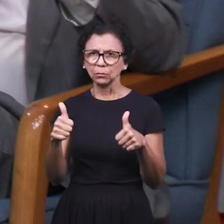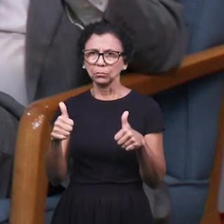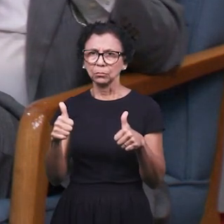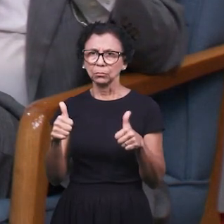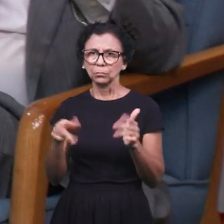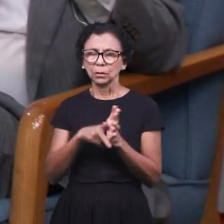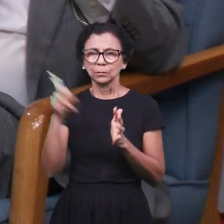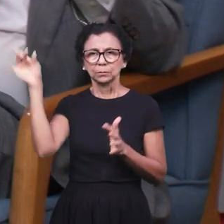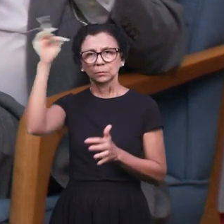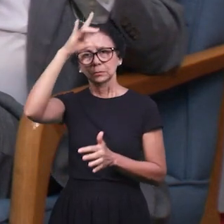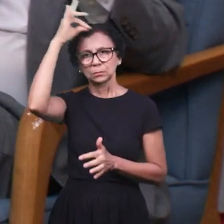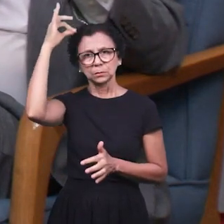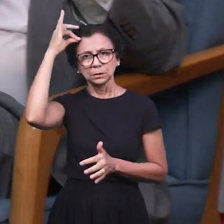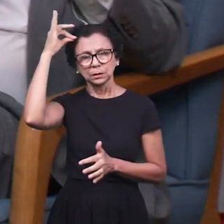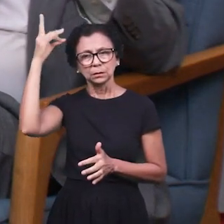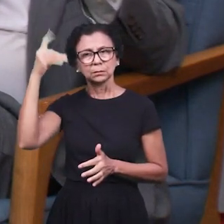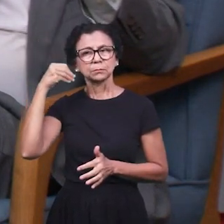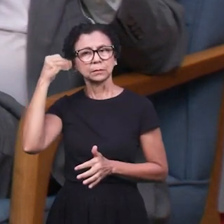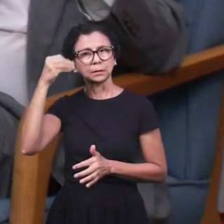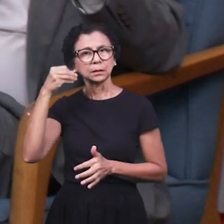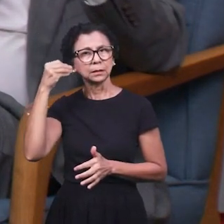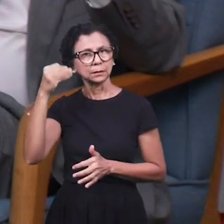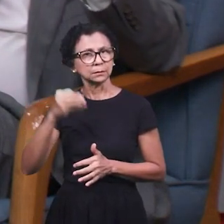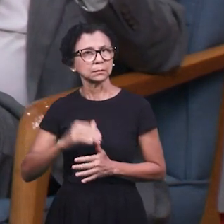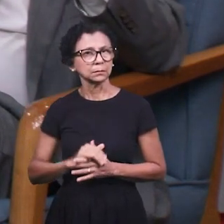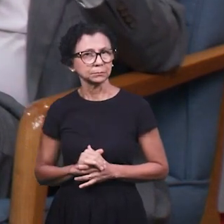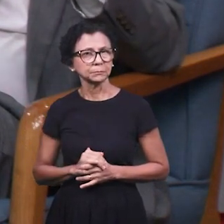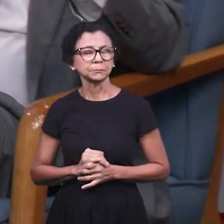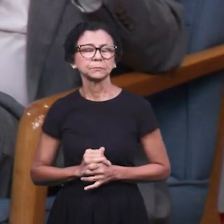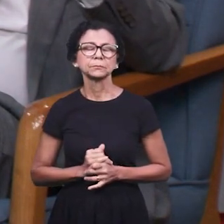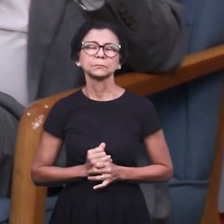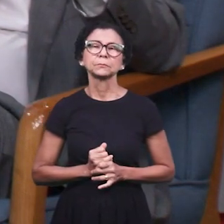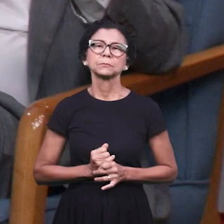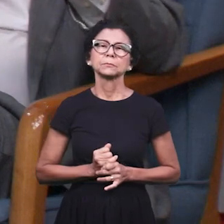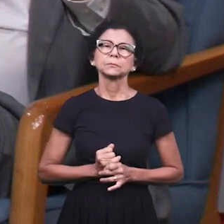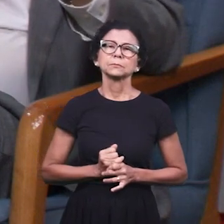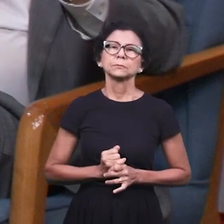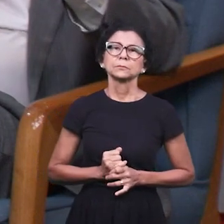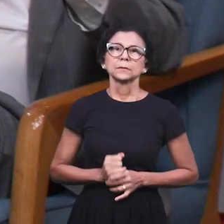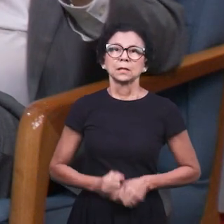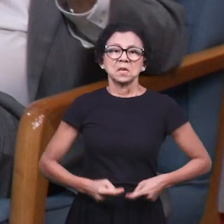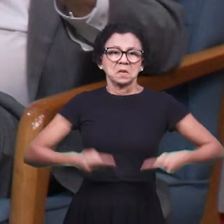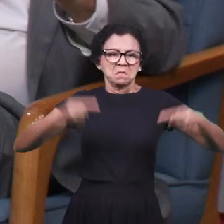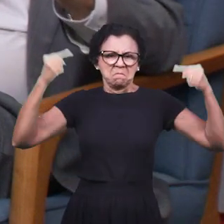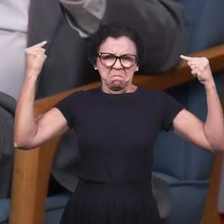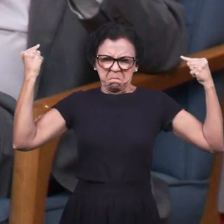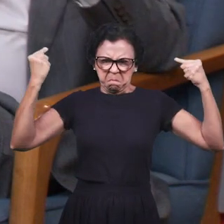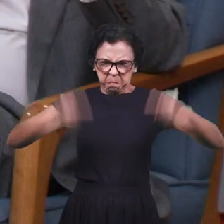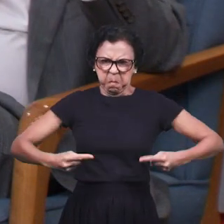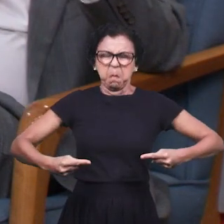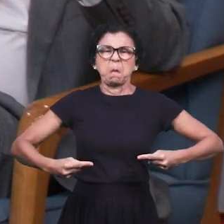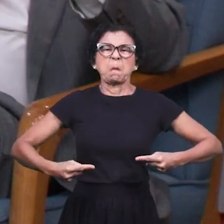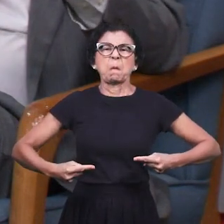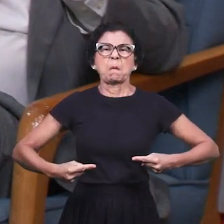Espírito Santo, só isso. Não são de outros irmãos que não tiveram. E eles se